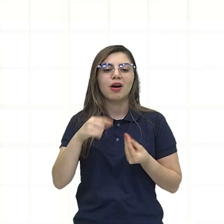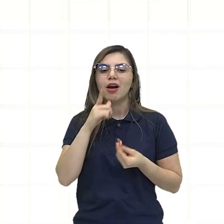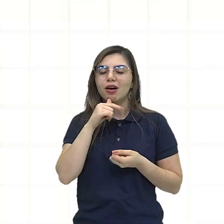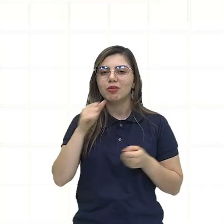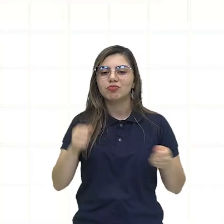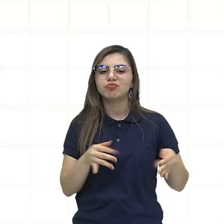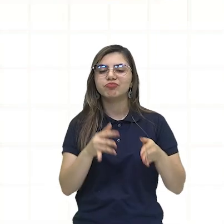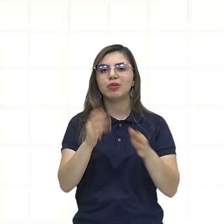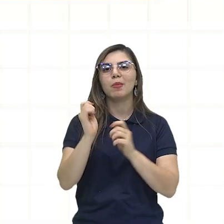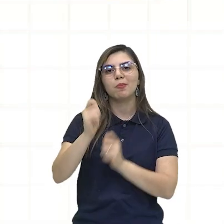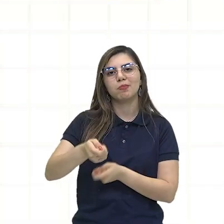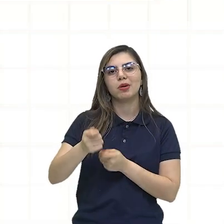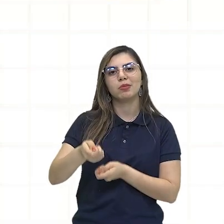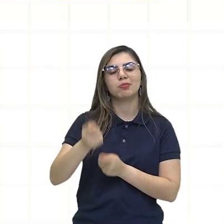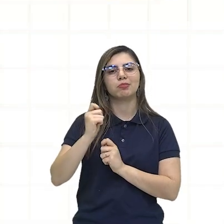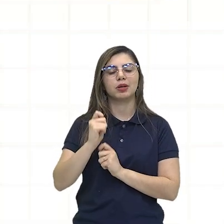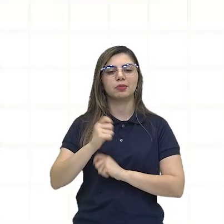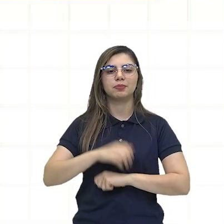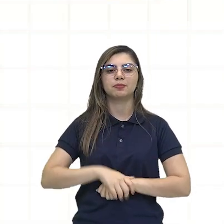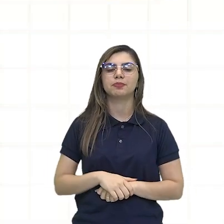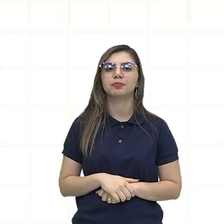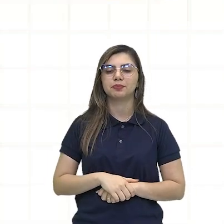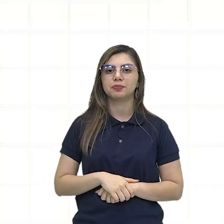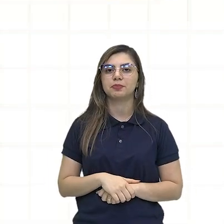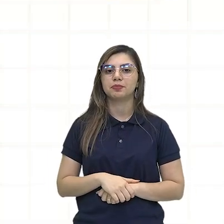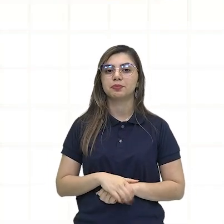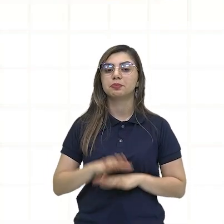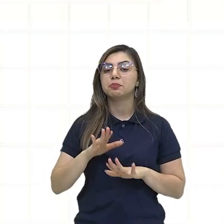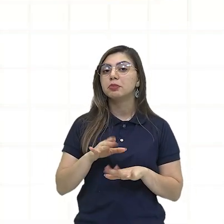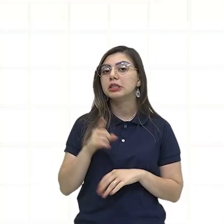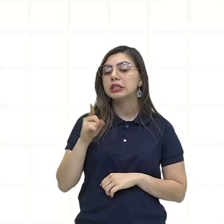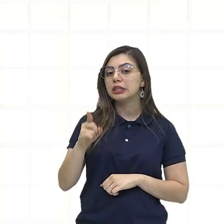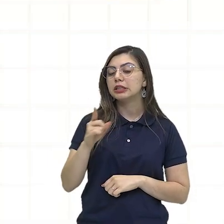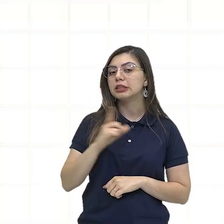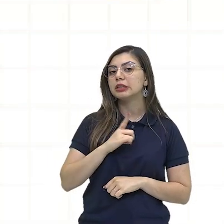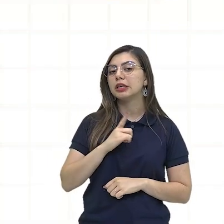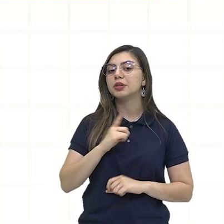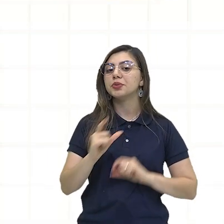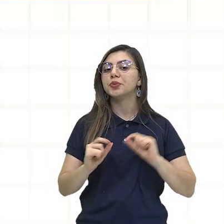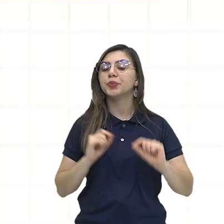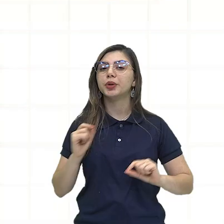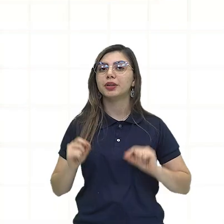água. No entanto, a pesca artesanal, ela também acaba